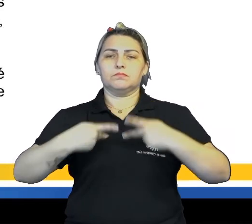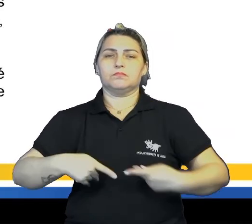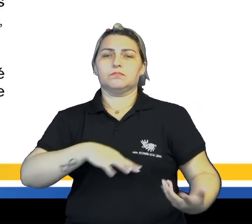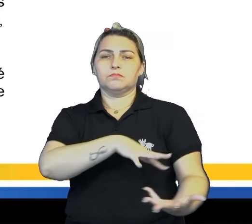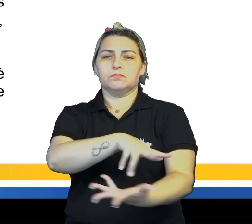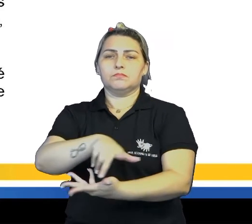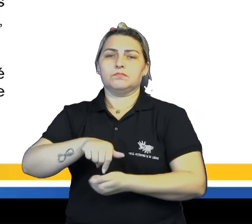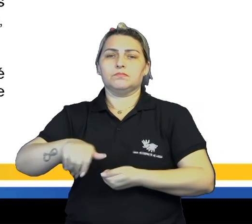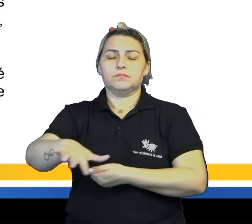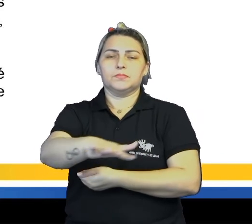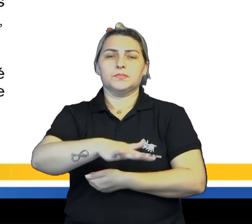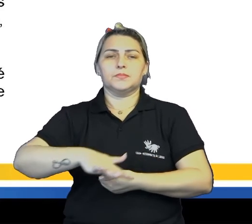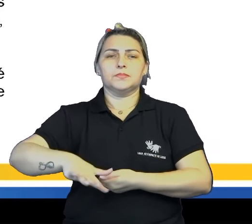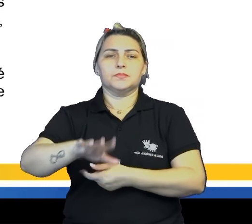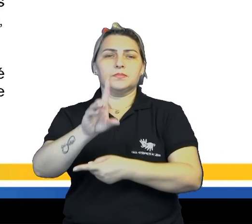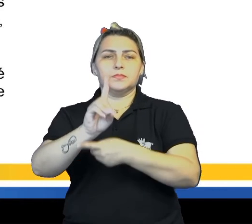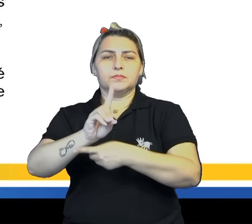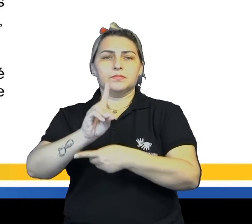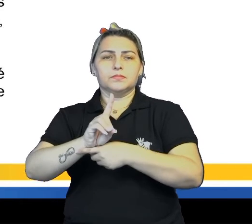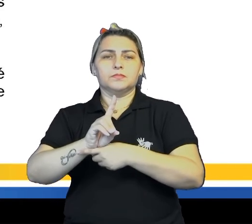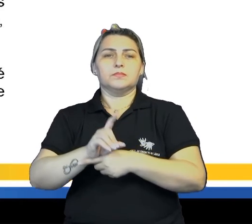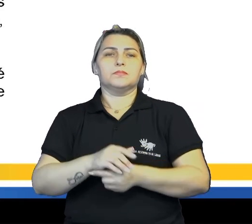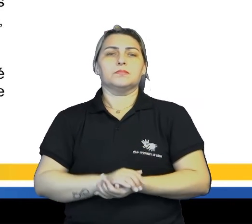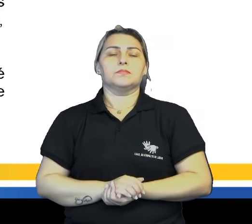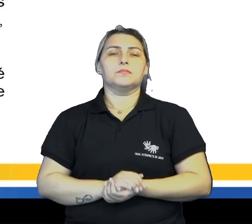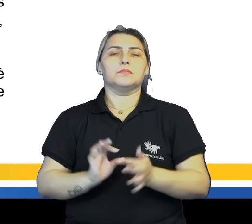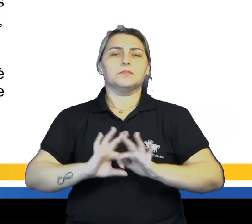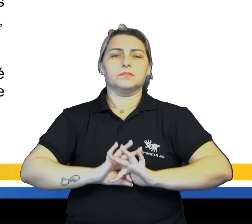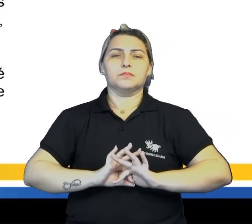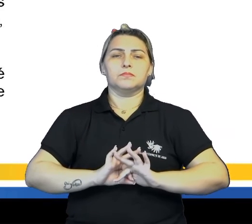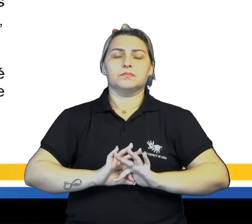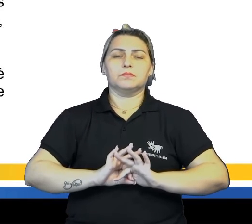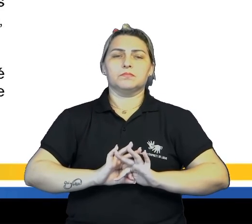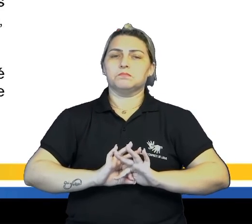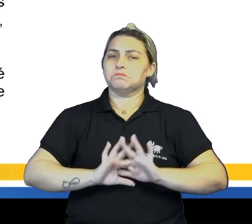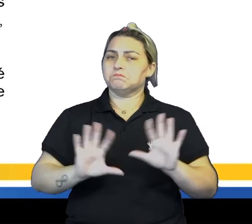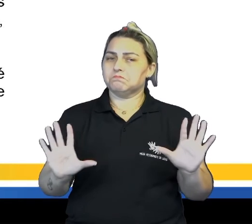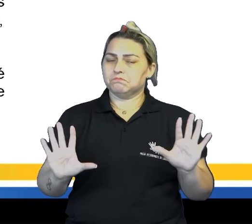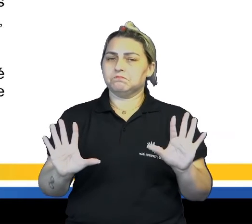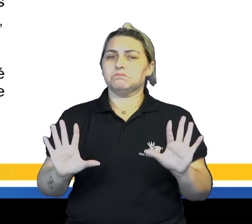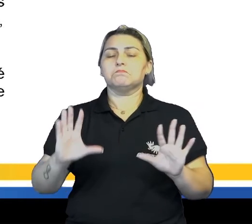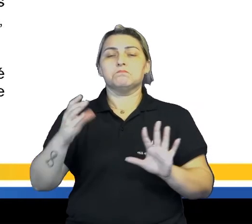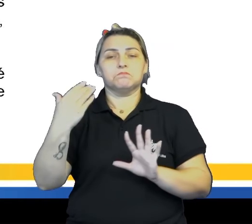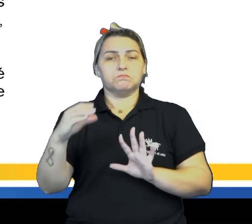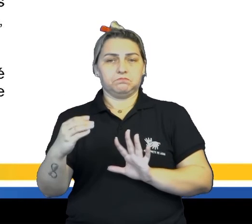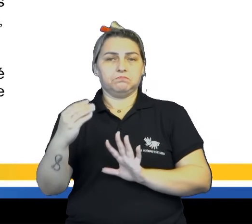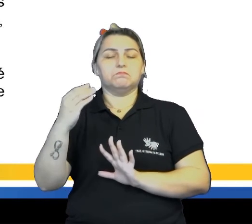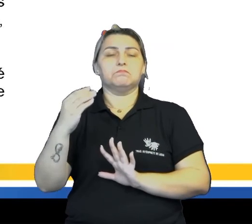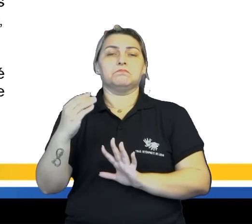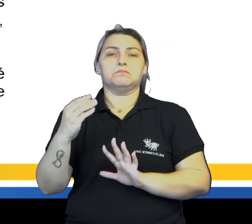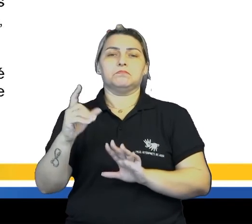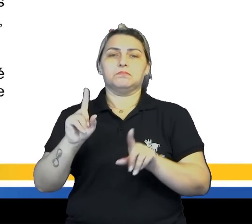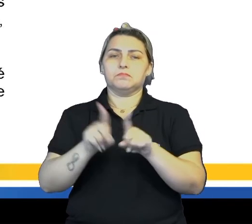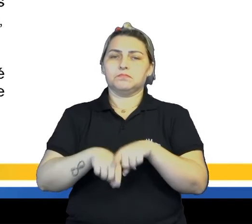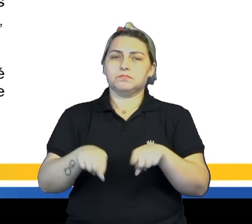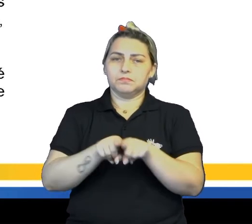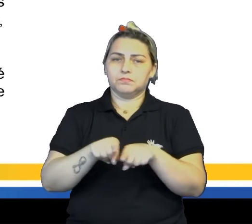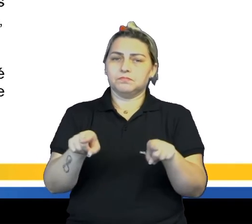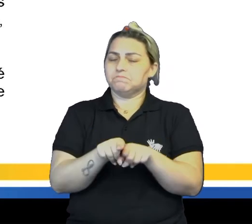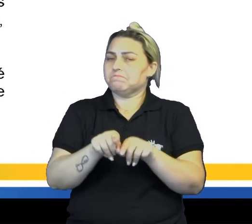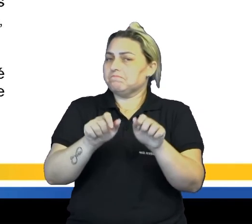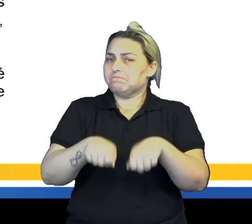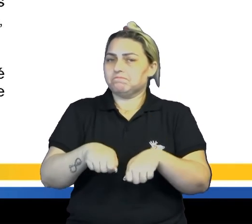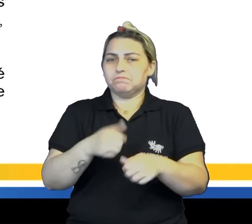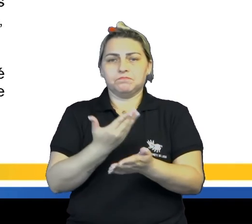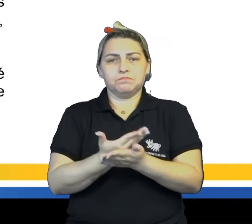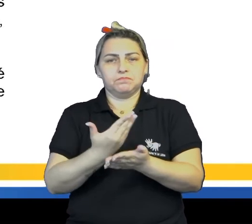mundo social. Letra D. Deixou de ser uma área do conhecimento válida, uma vez que não é possível